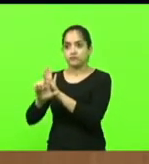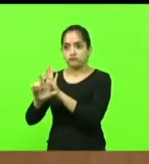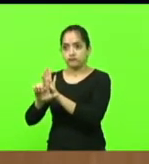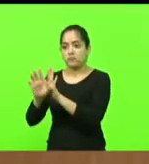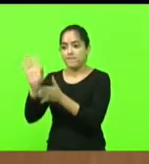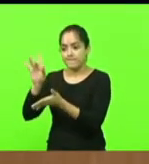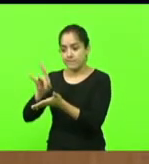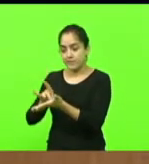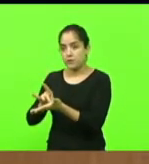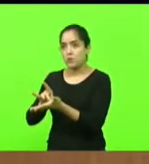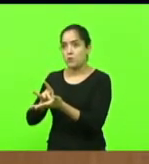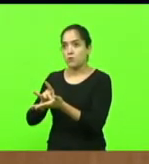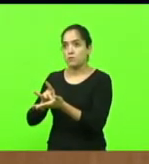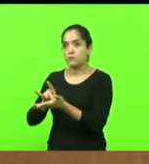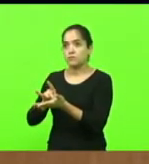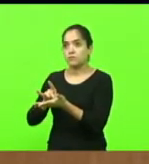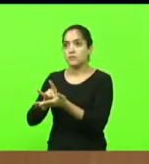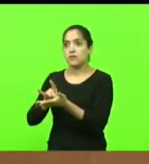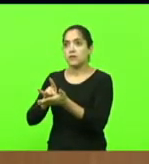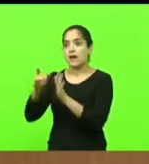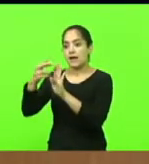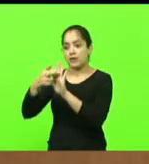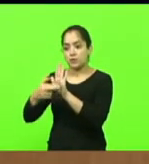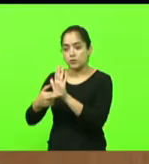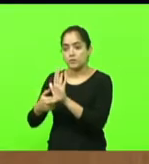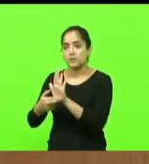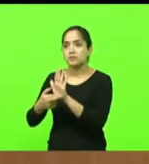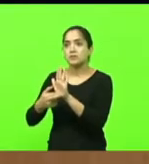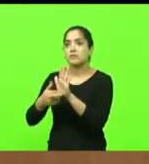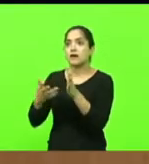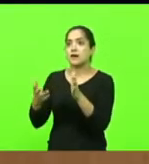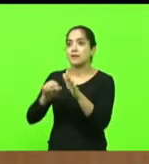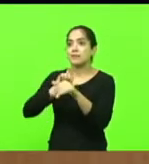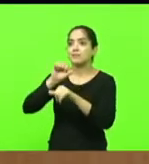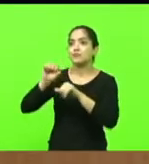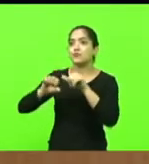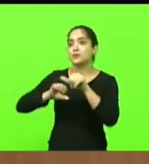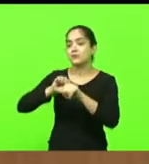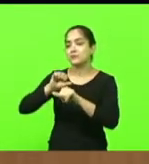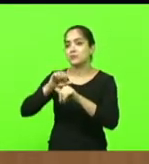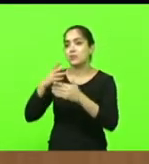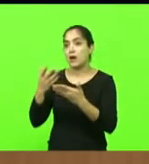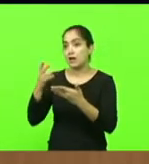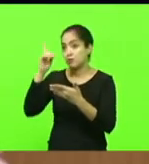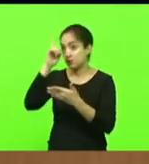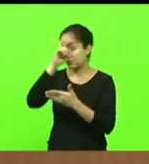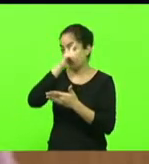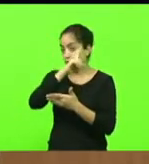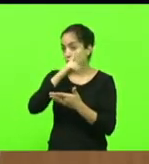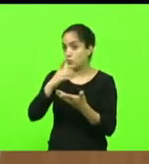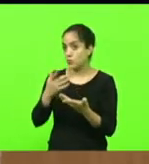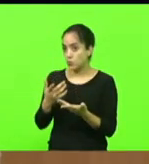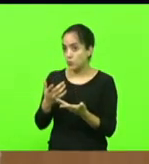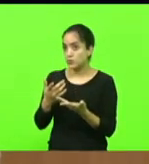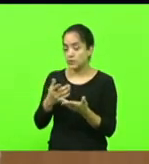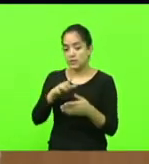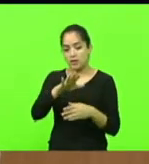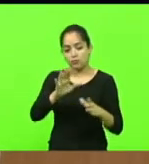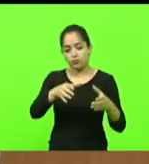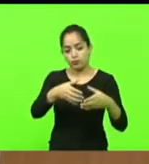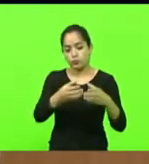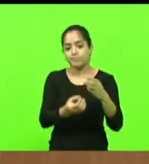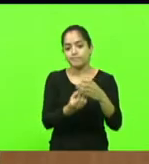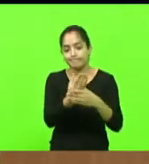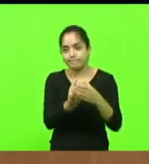vigor, a regulamentação acaba transformando, e aí dificulta o produtor, especialmente o